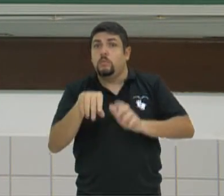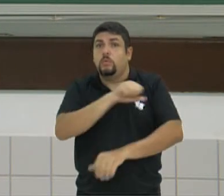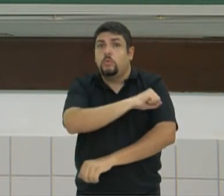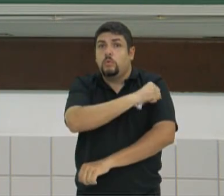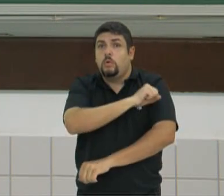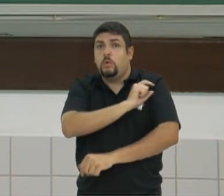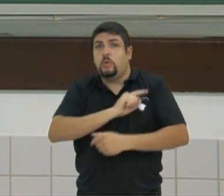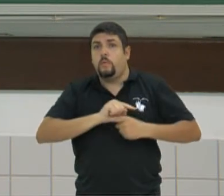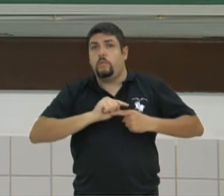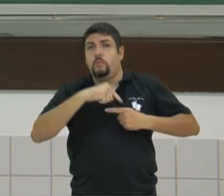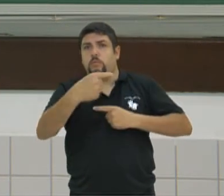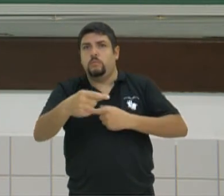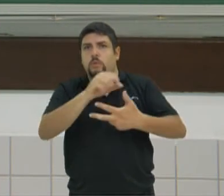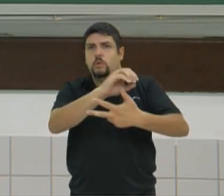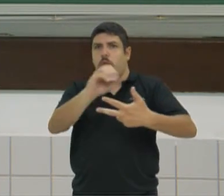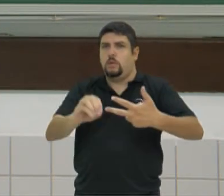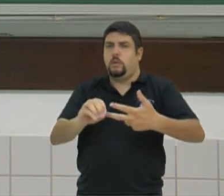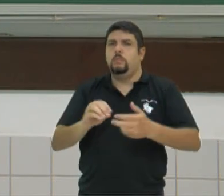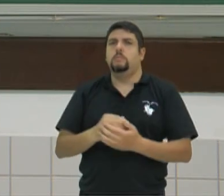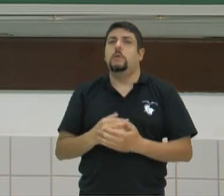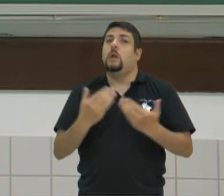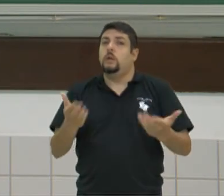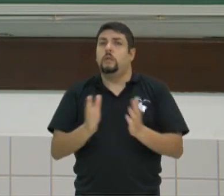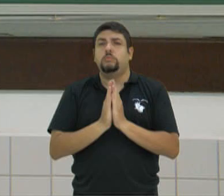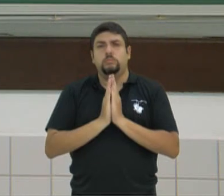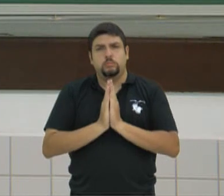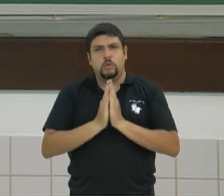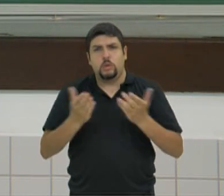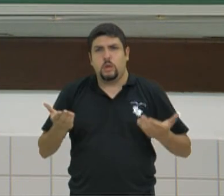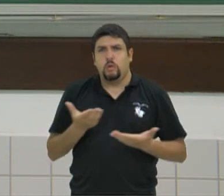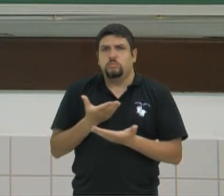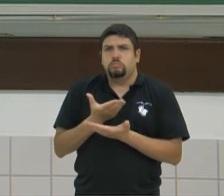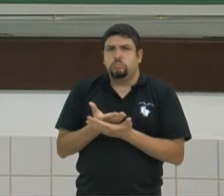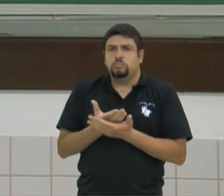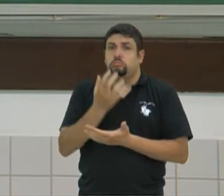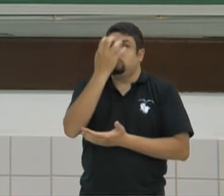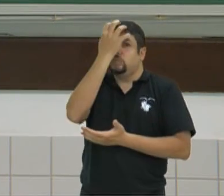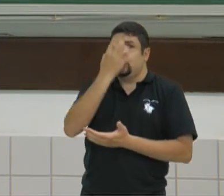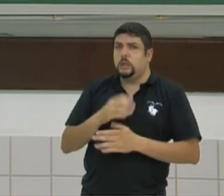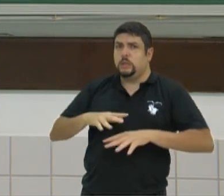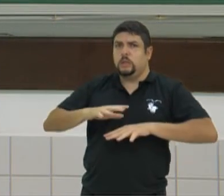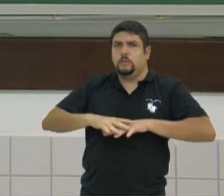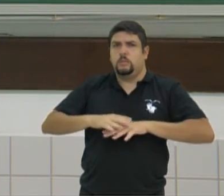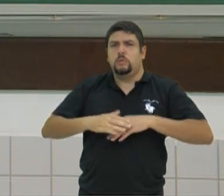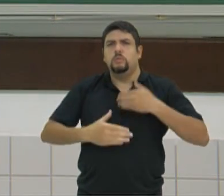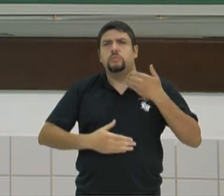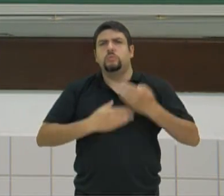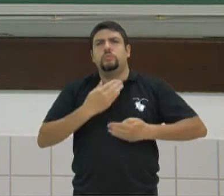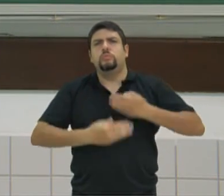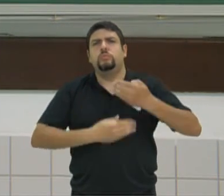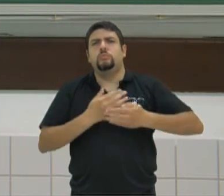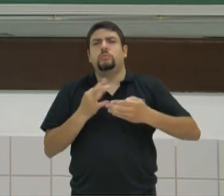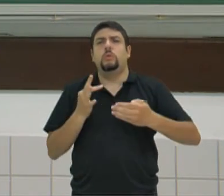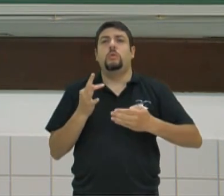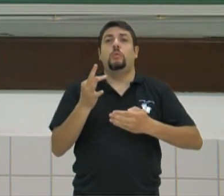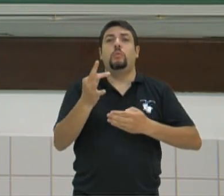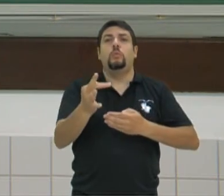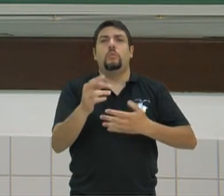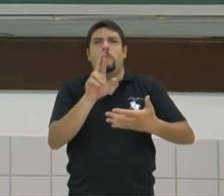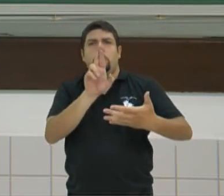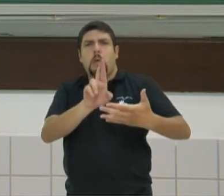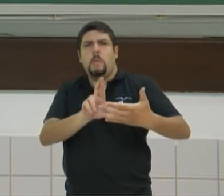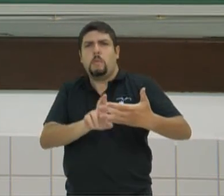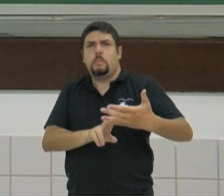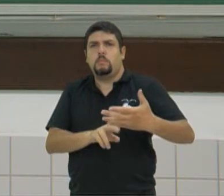Médio. Então, leve a sério seus estudos em matemática, porque todo esse conhecimento vai ser usado em algum momento e vai te trazer vários benefícios, tá